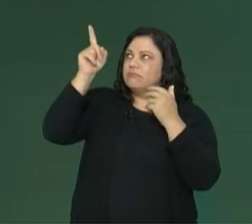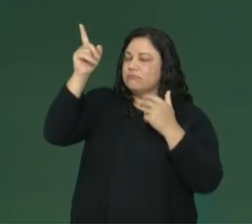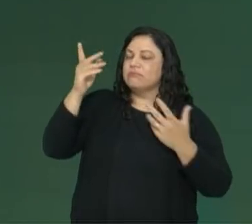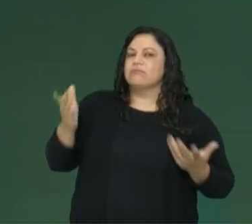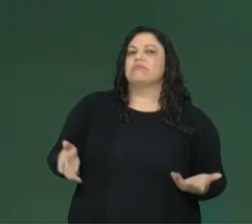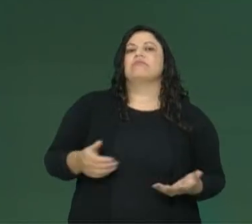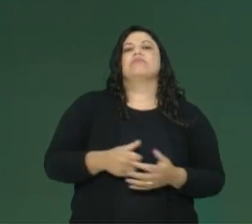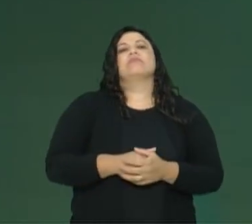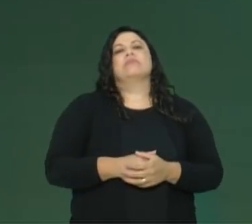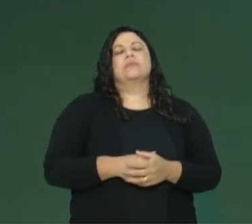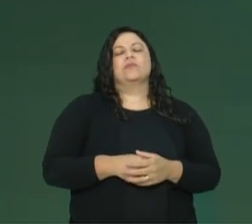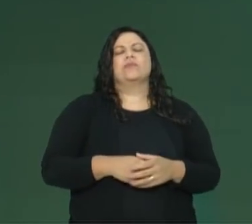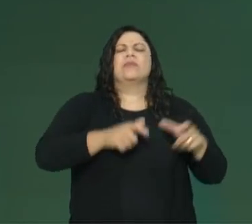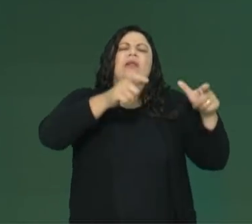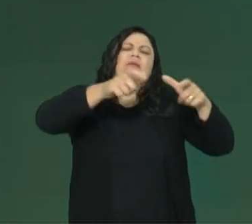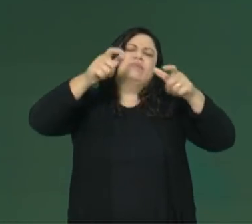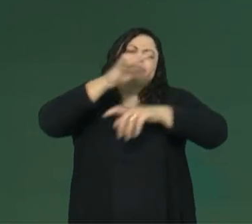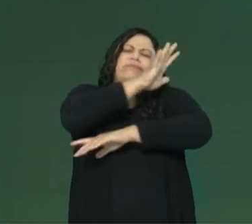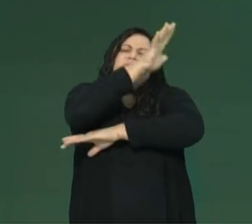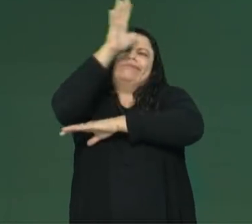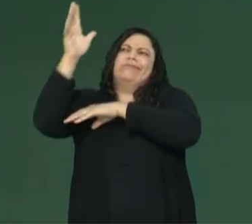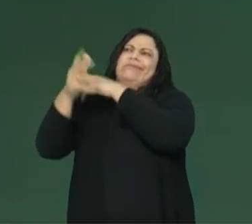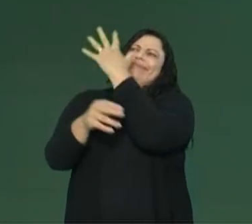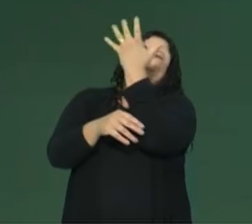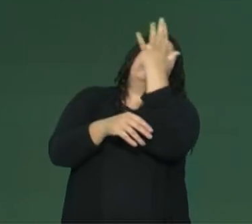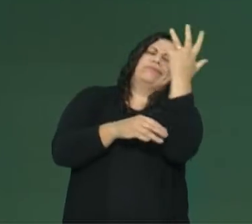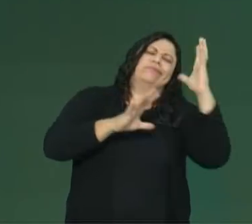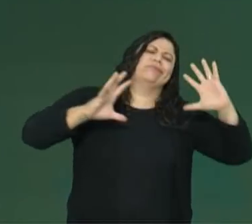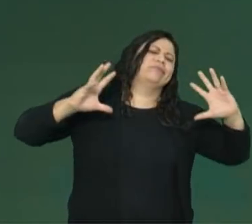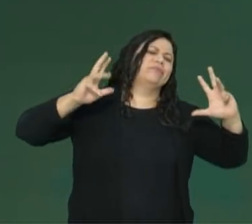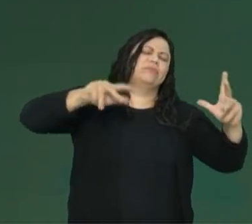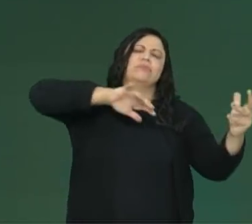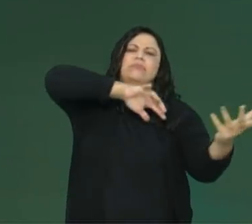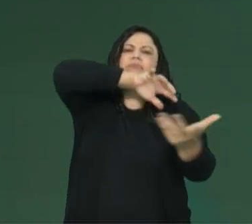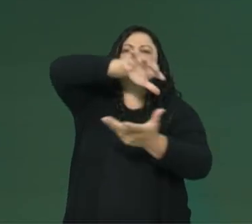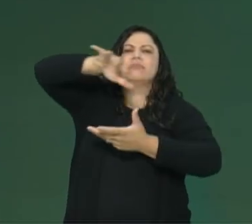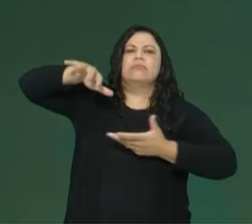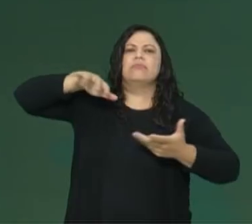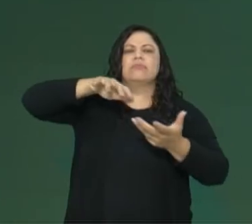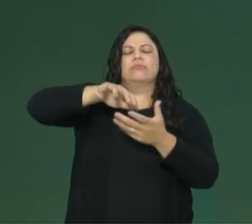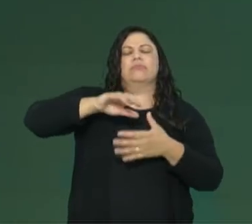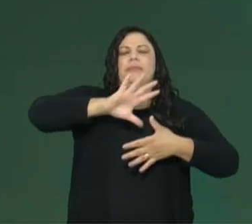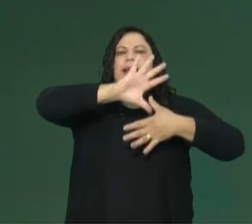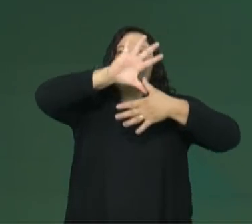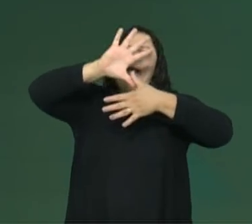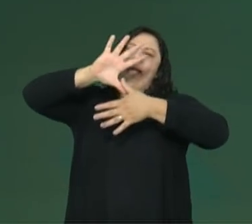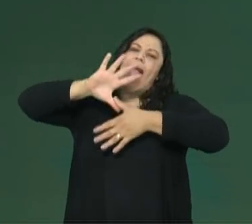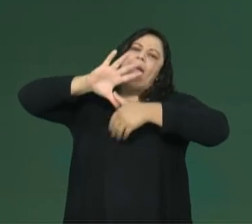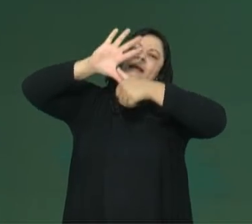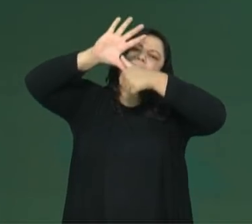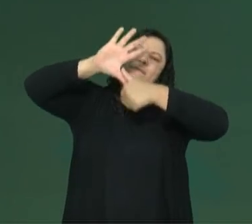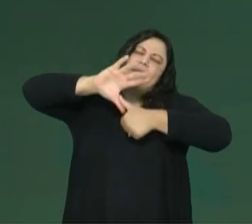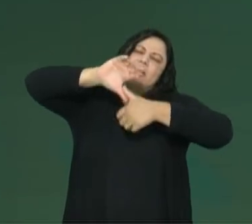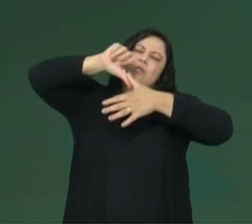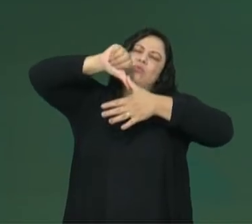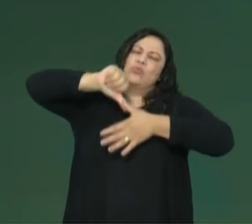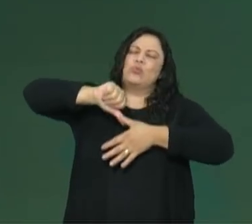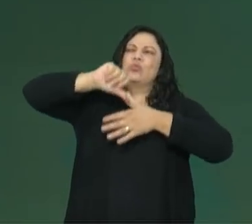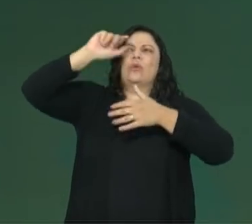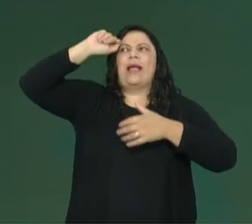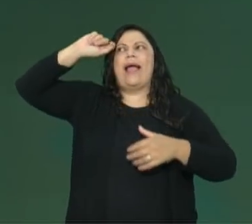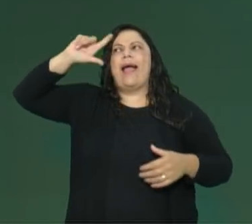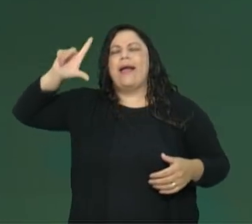região tropical com florestas do mundo, ou seja, América do Sul, África, sul